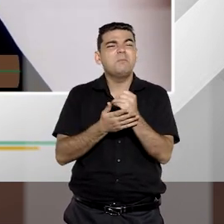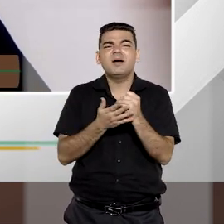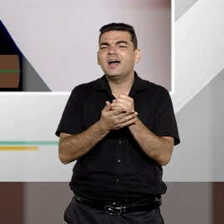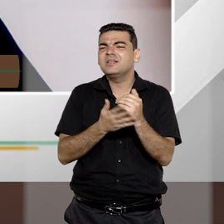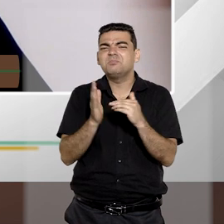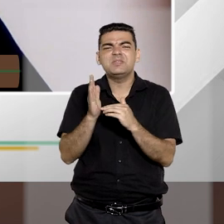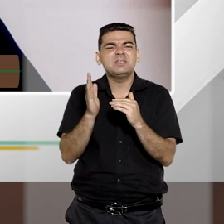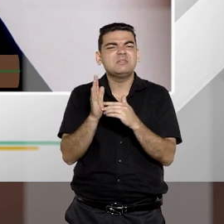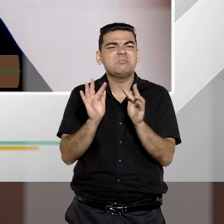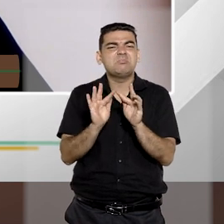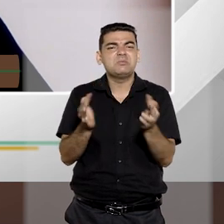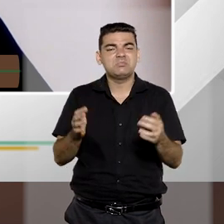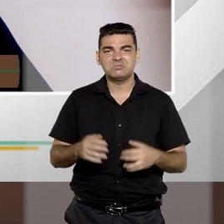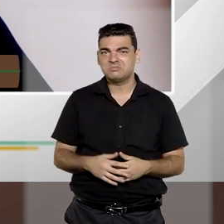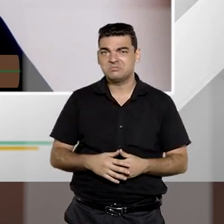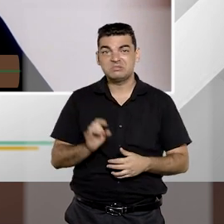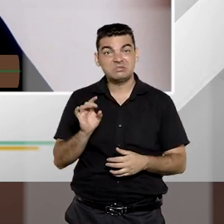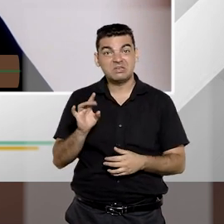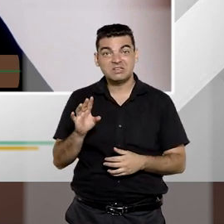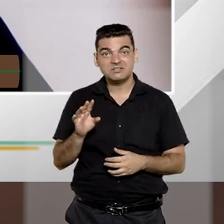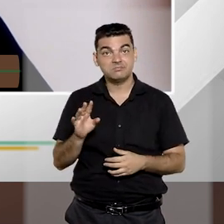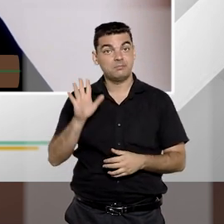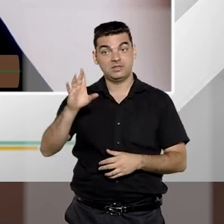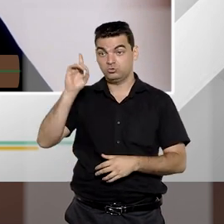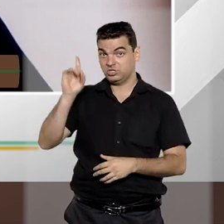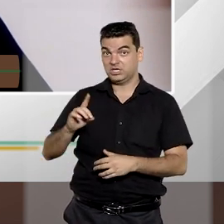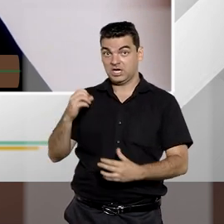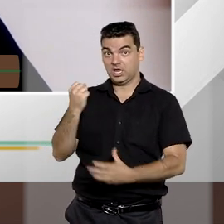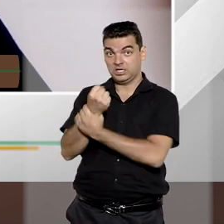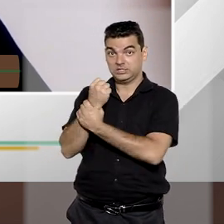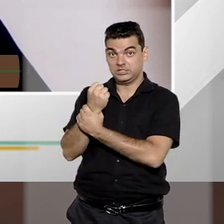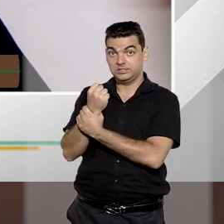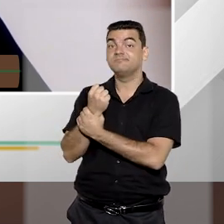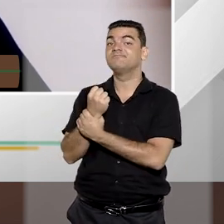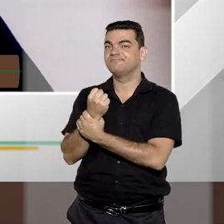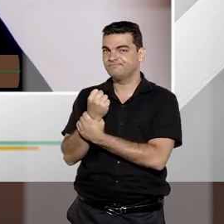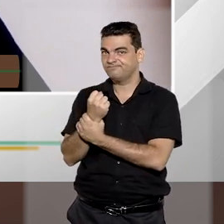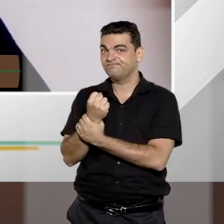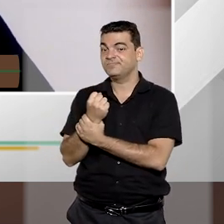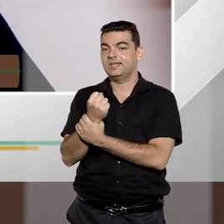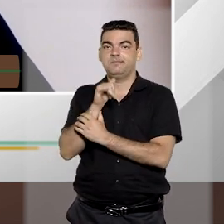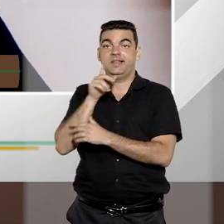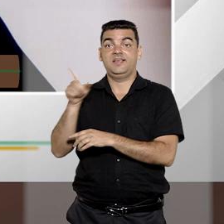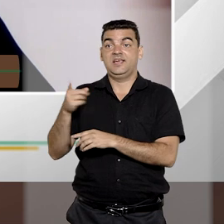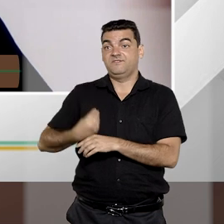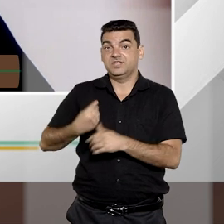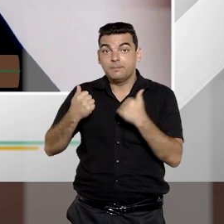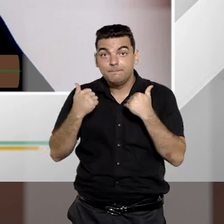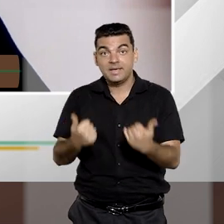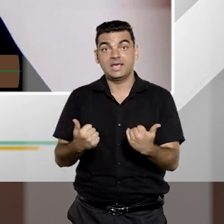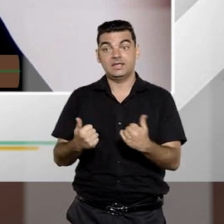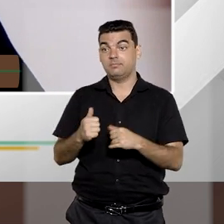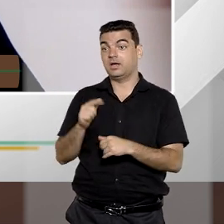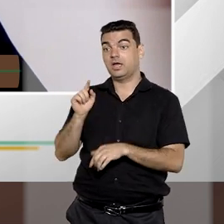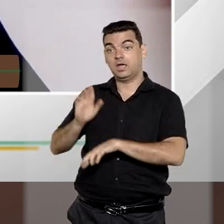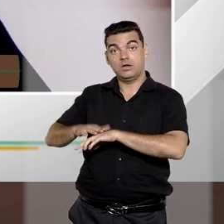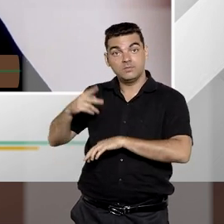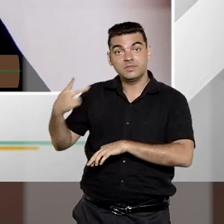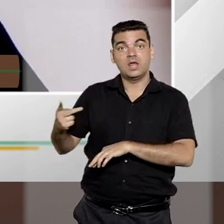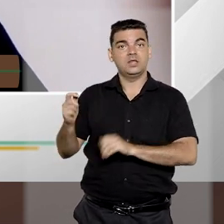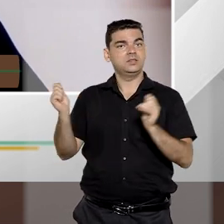básico e o mínimo, né? Mas quando se trata do direito de garantir a pessoa com deficiência, de viver de forma independente,